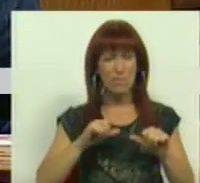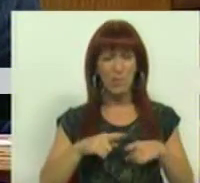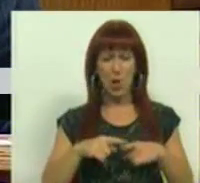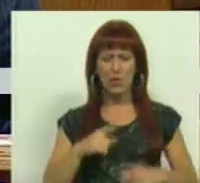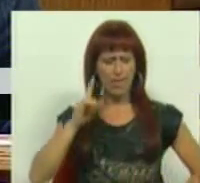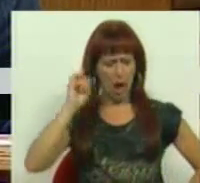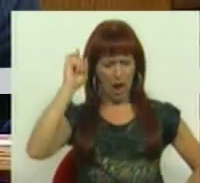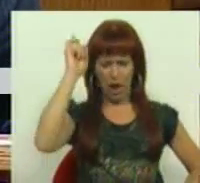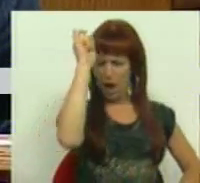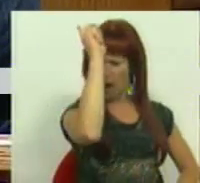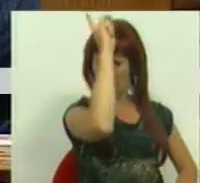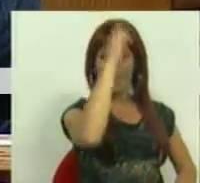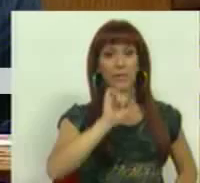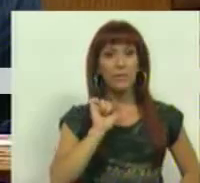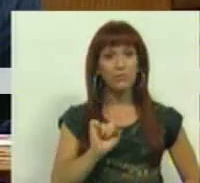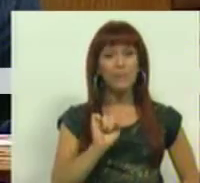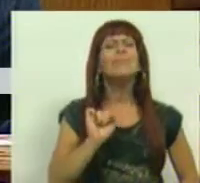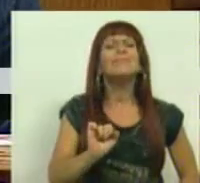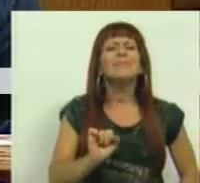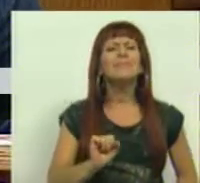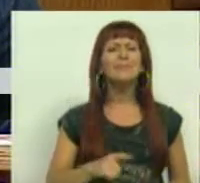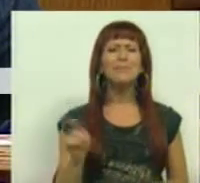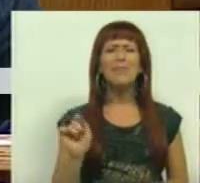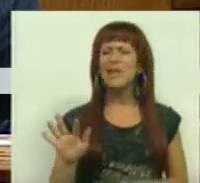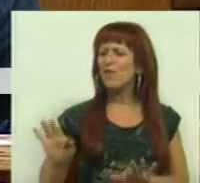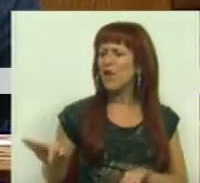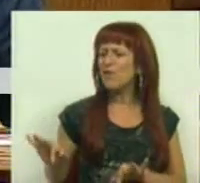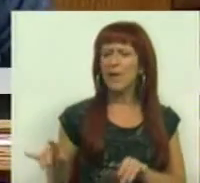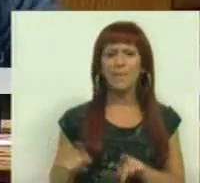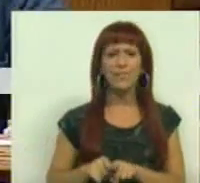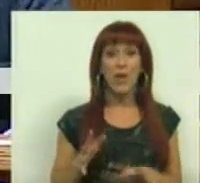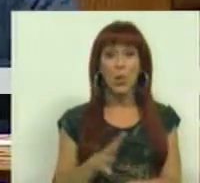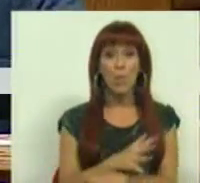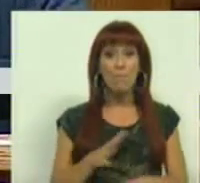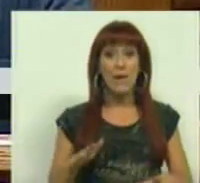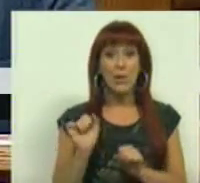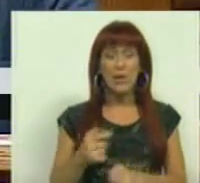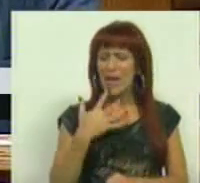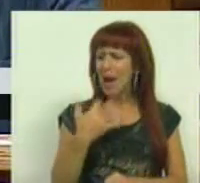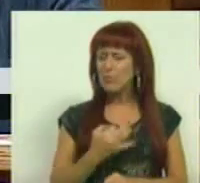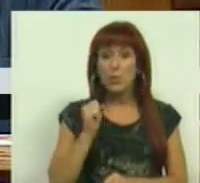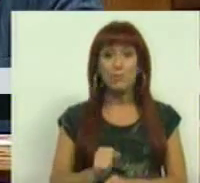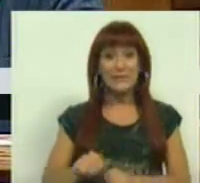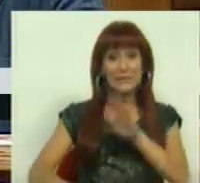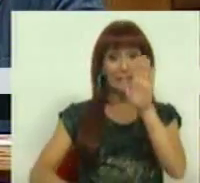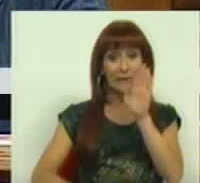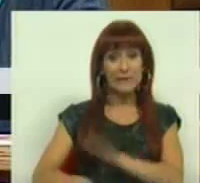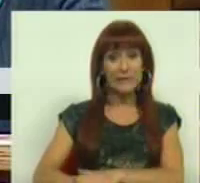de autoritarismo próprios dos meses finais de uma maioria absoluta de